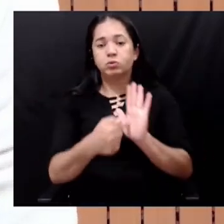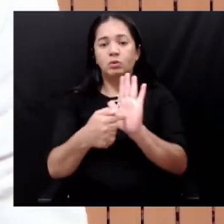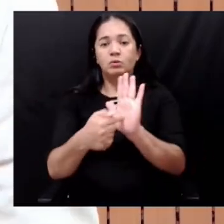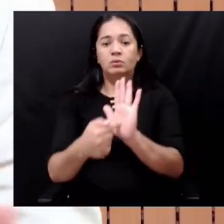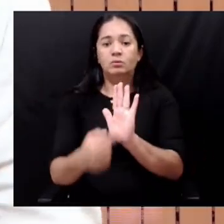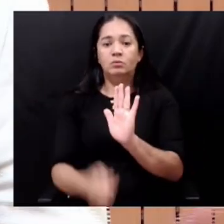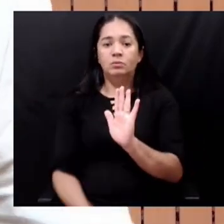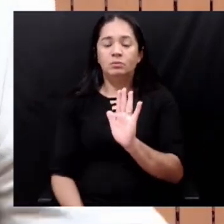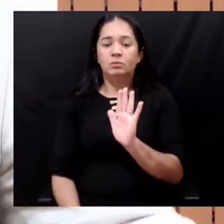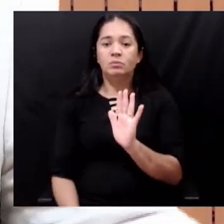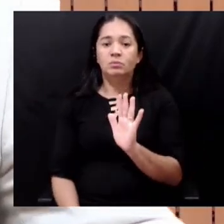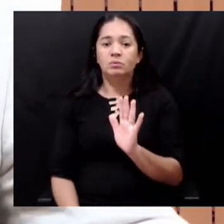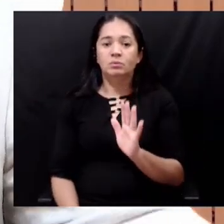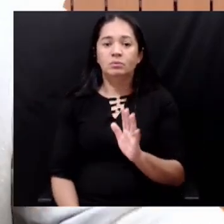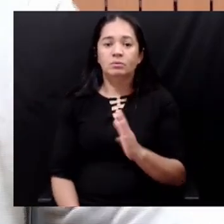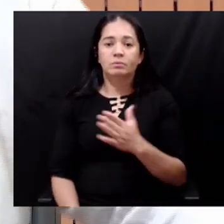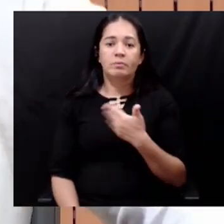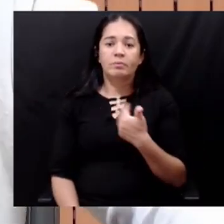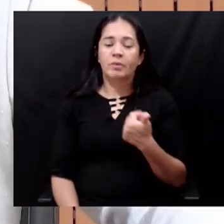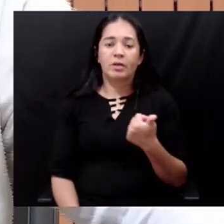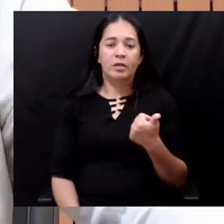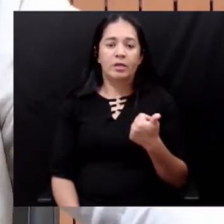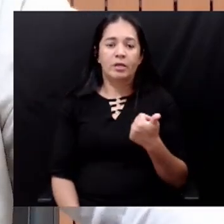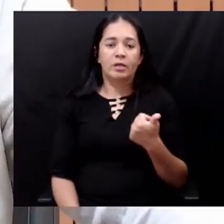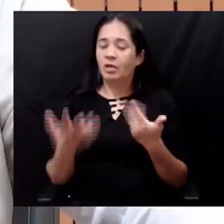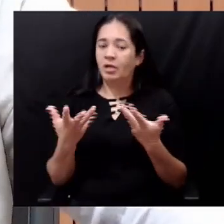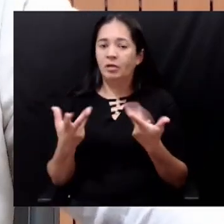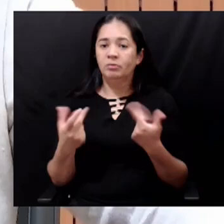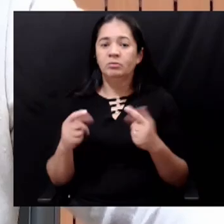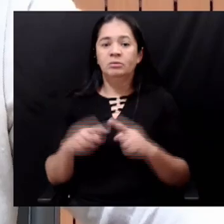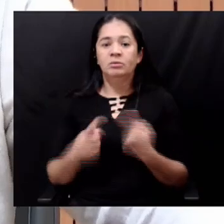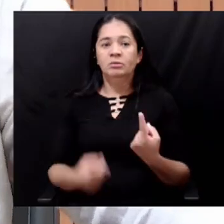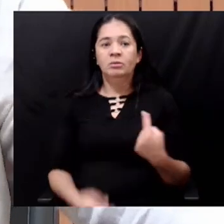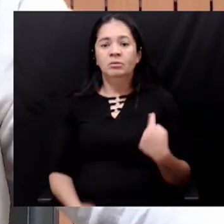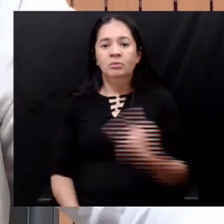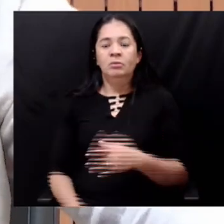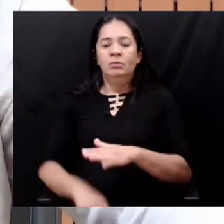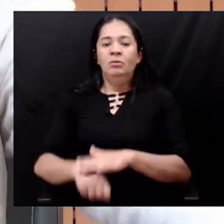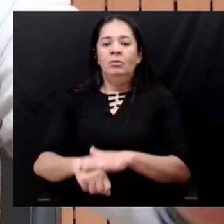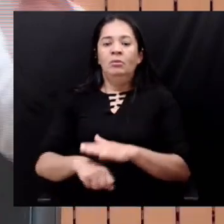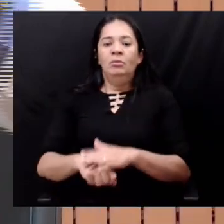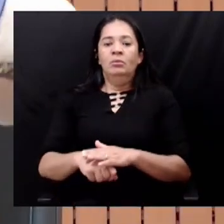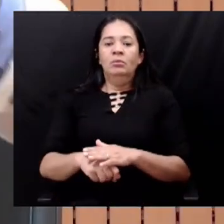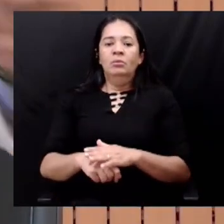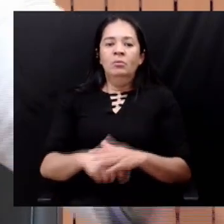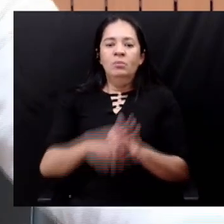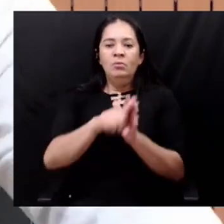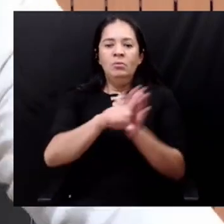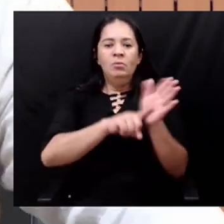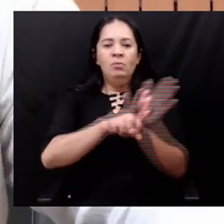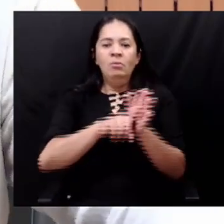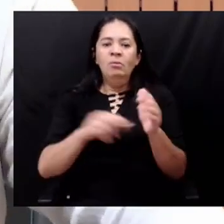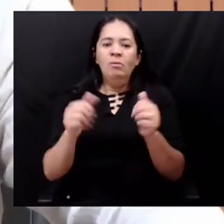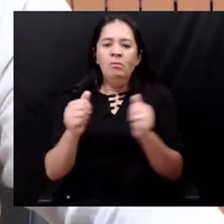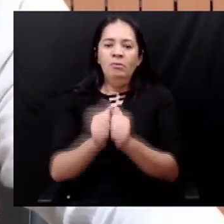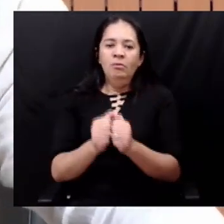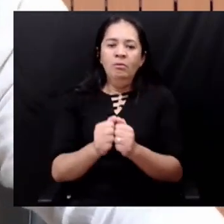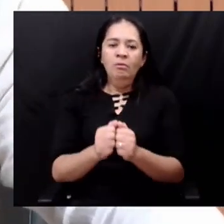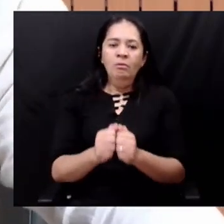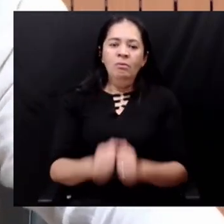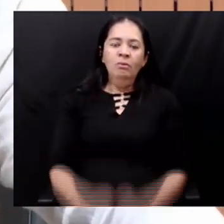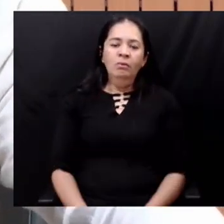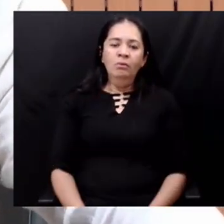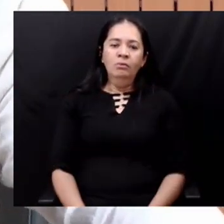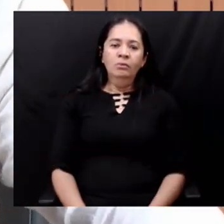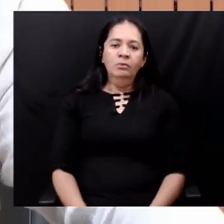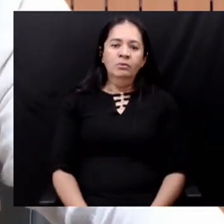contribuição enorme para essa temática. Nós fizemos o levantamento junto às pró-reitorias de extensão universitária, viu? É